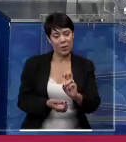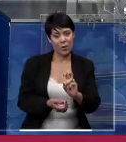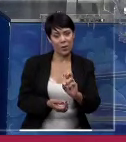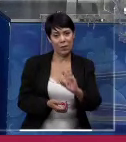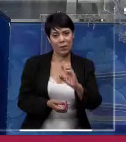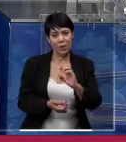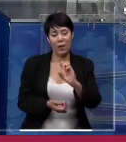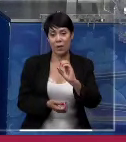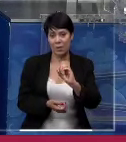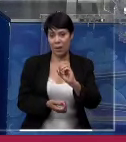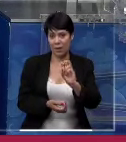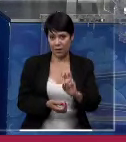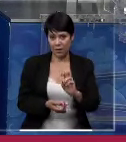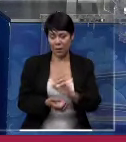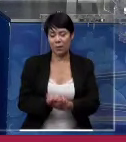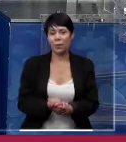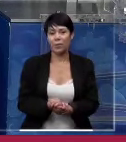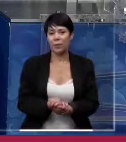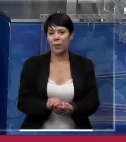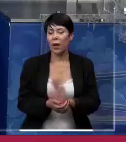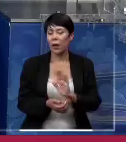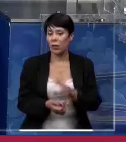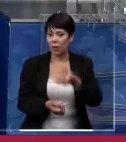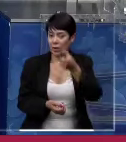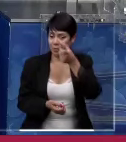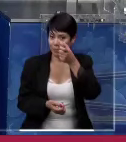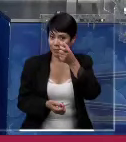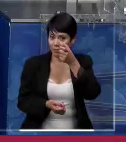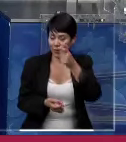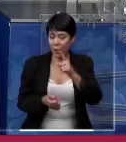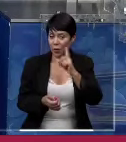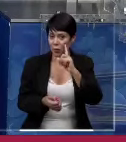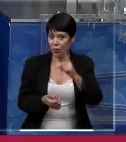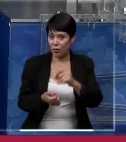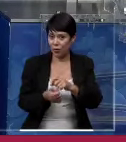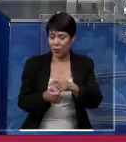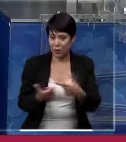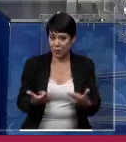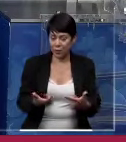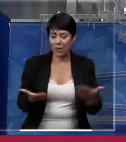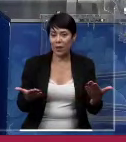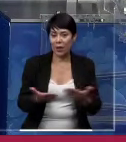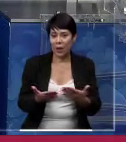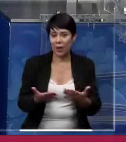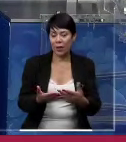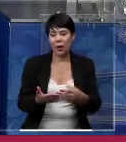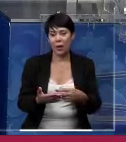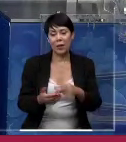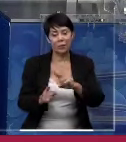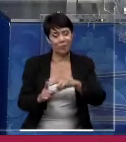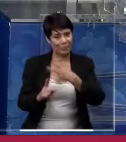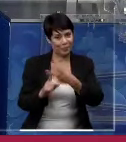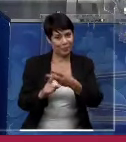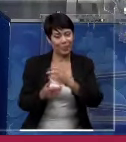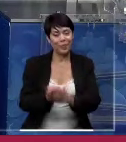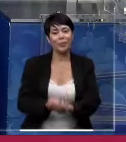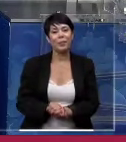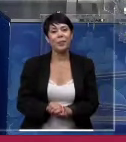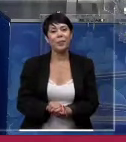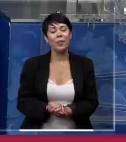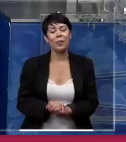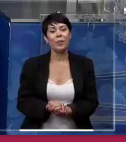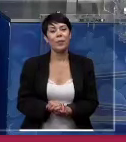Azul, 05. Já acompanhamos o sorteio do dia de sorte. Agora você conferindo o sorteio da Dupla Cena. Primeiro